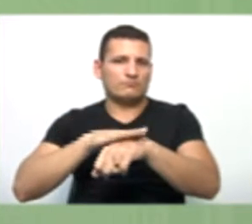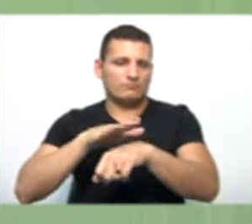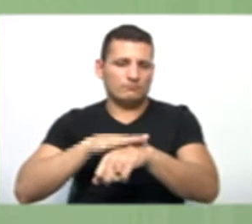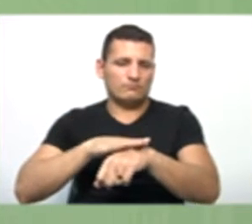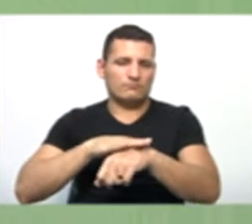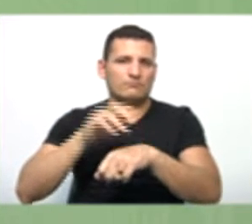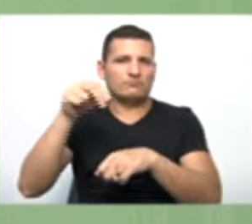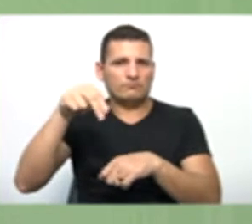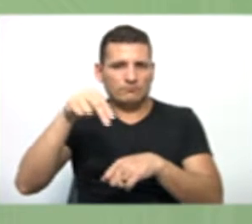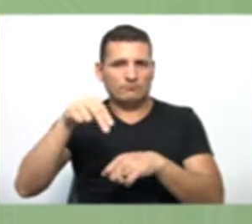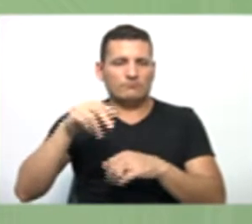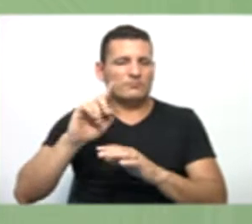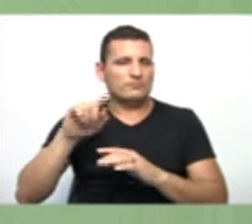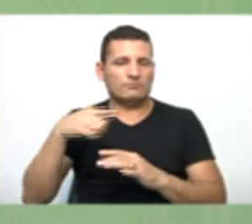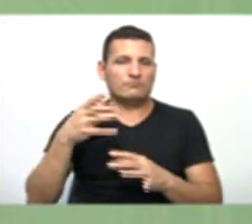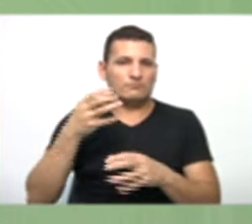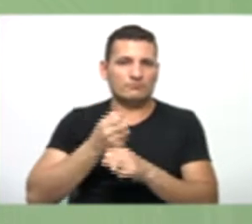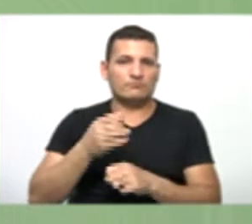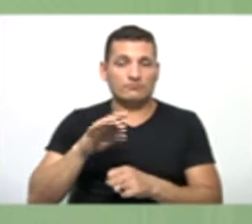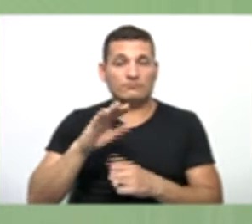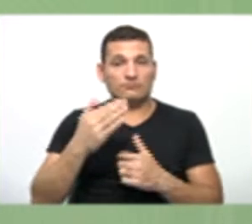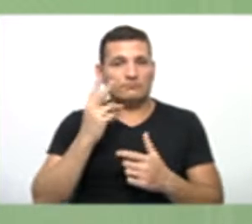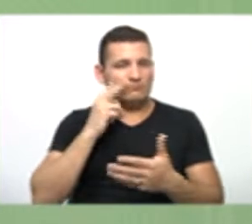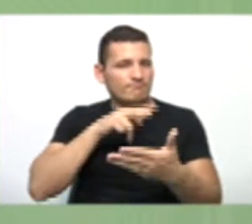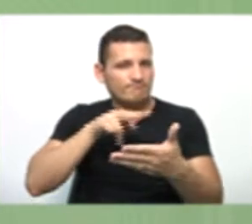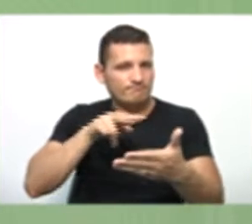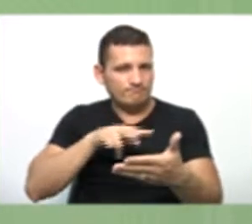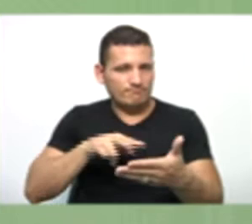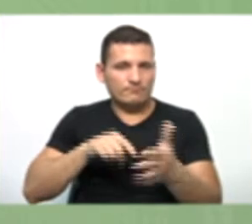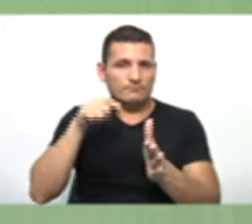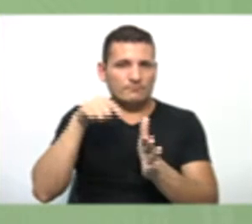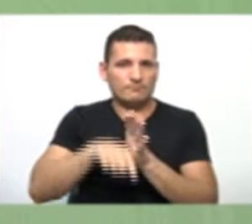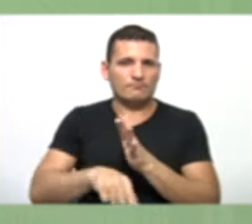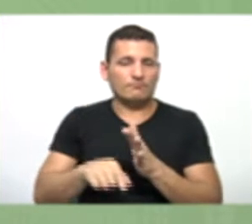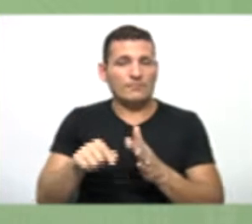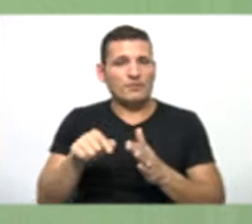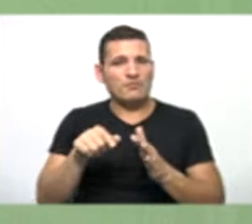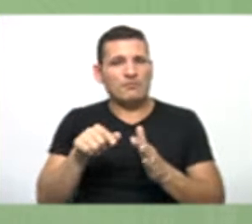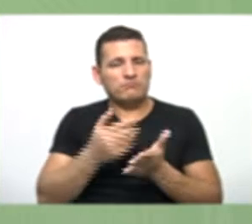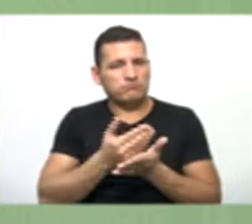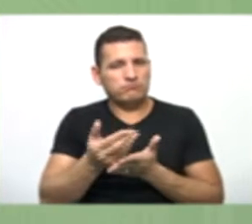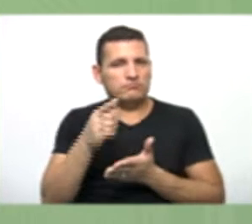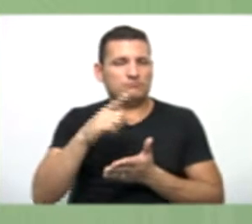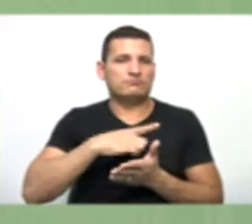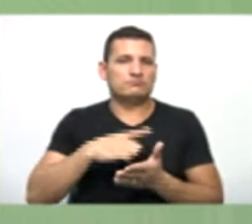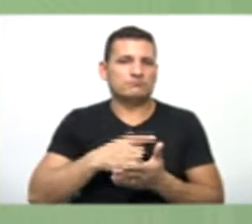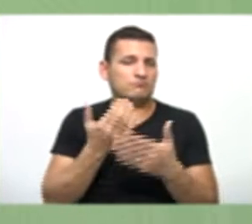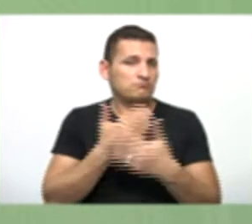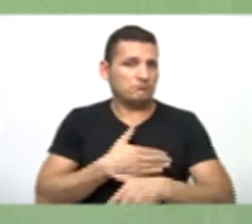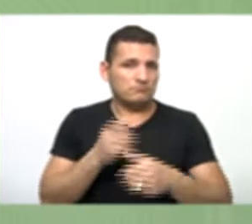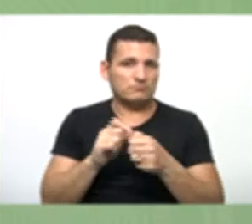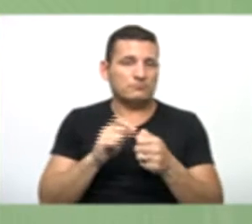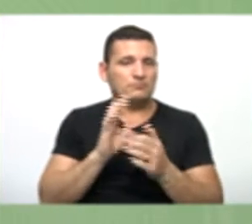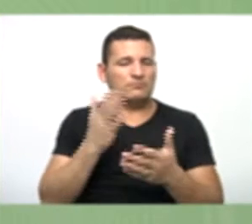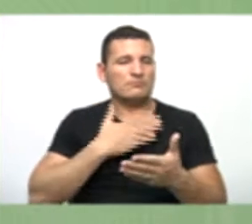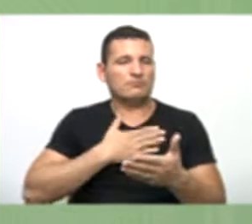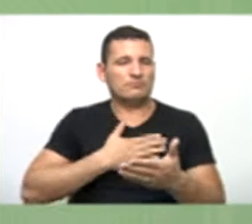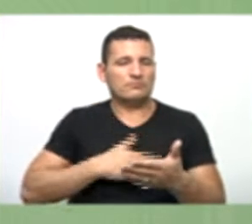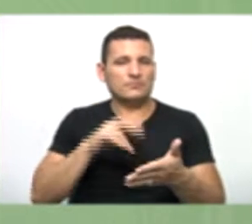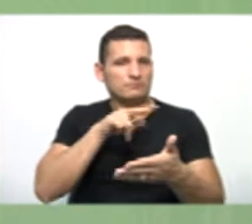isso, operações, cálculos. Então leia o problema, daqui a pouco vocês vão ter alguns exercícios, leia o problema com